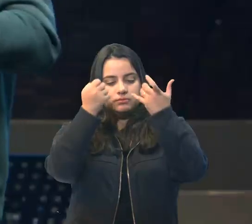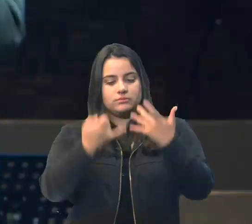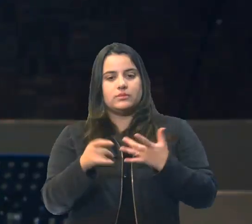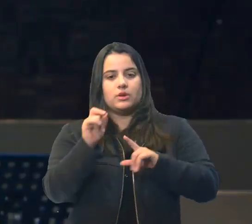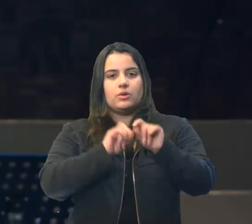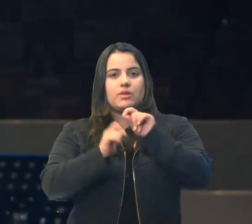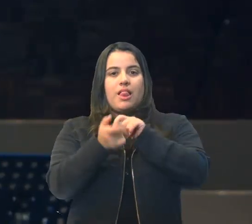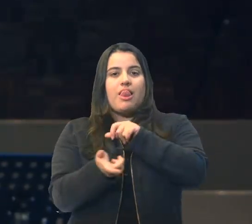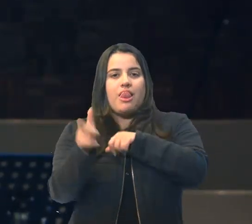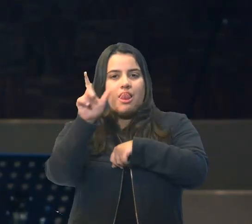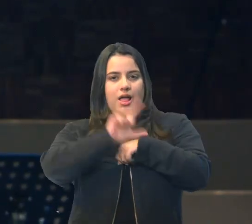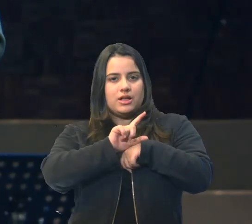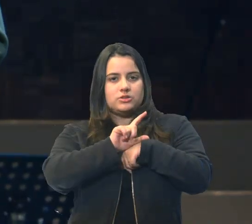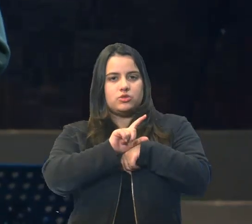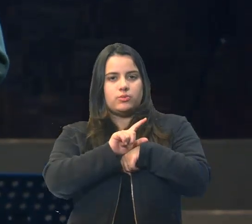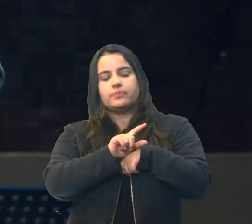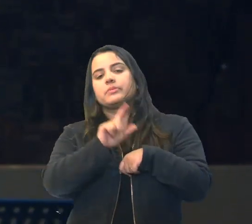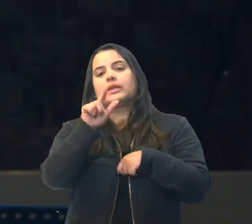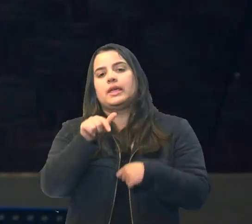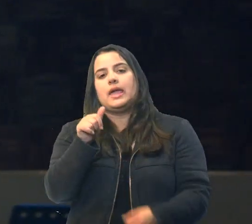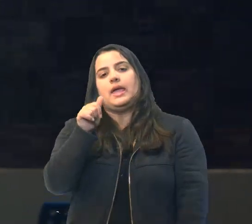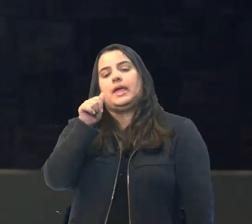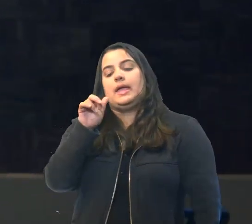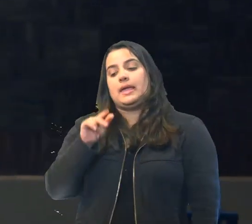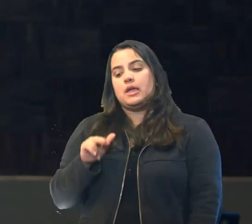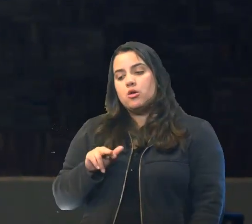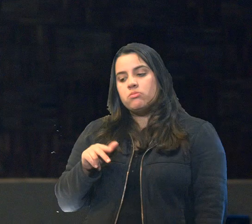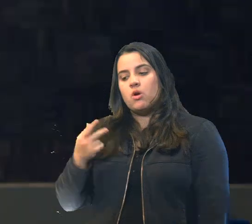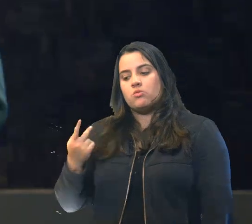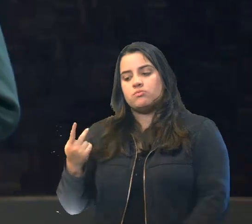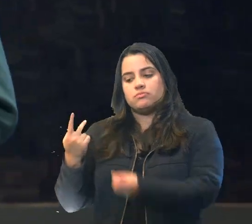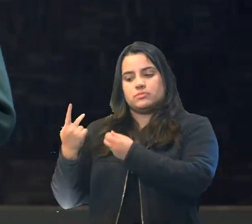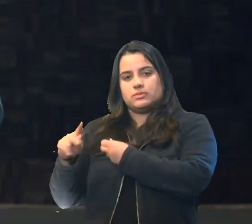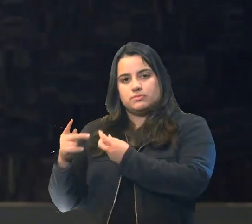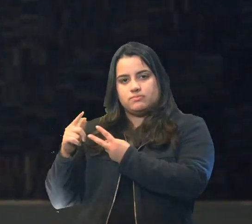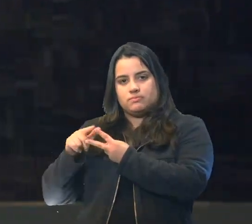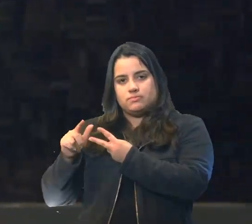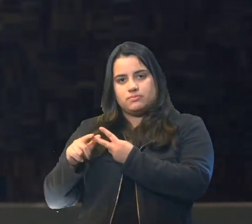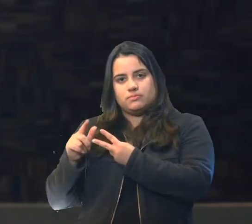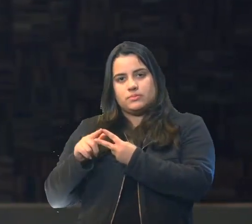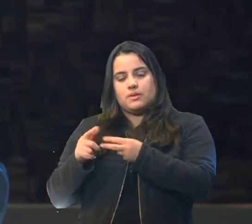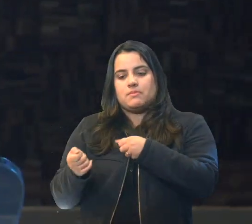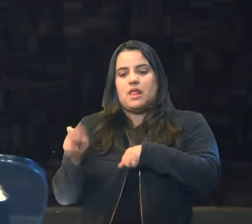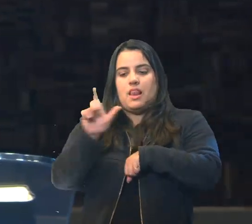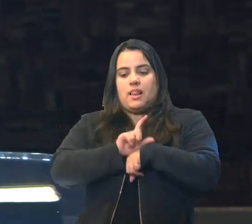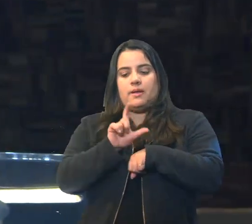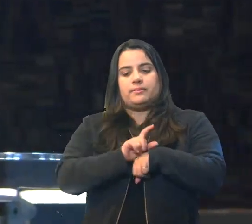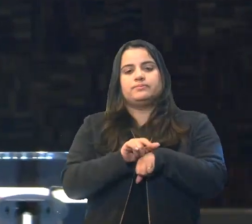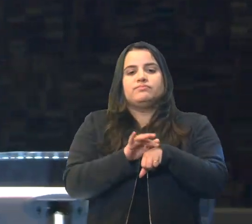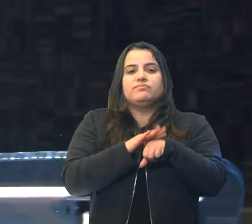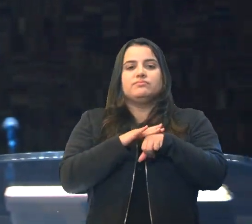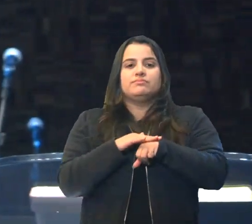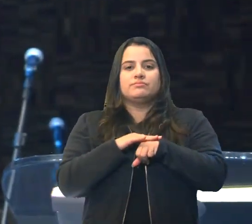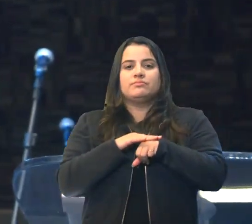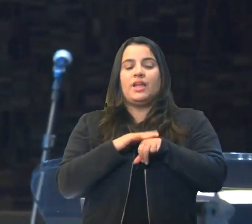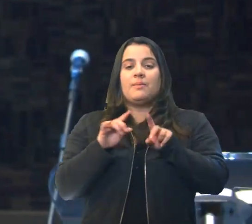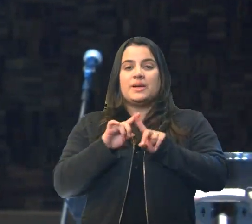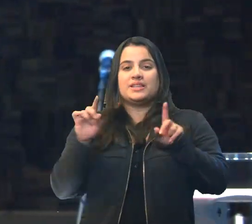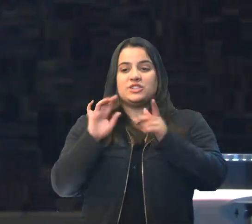Lázaro, o irmão delas, ficou doente. E Jesus não estava perto da casa